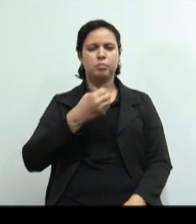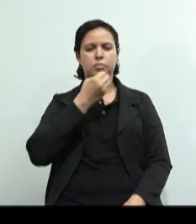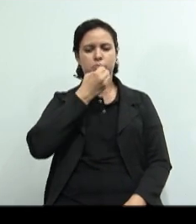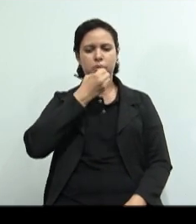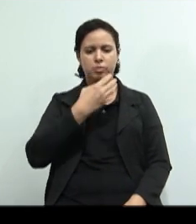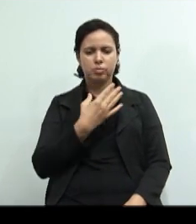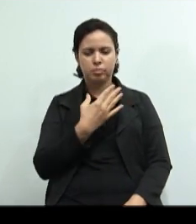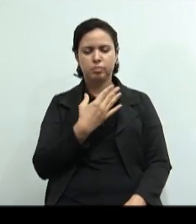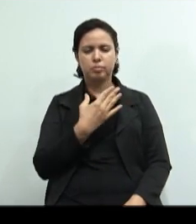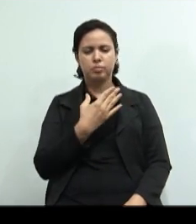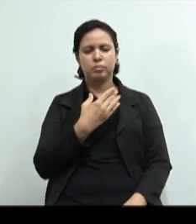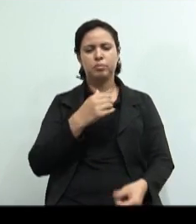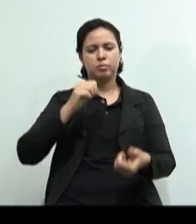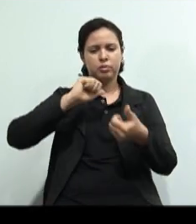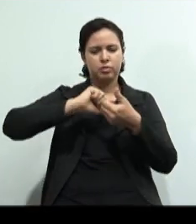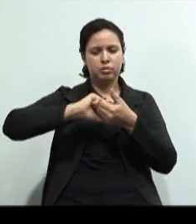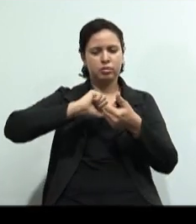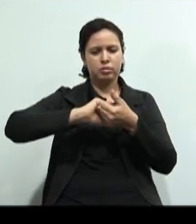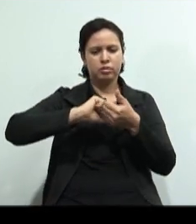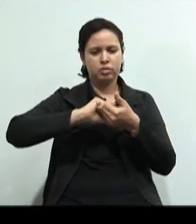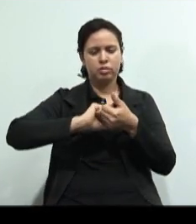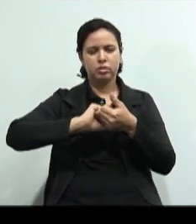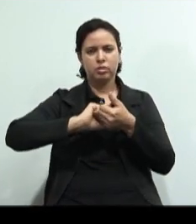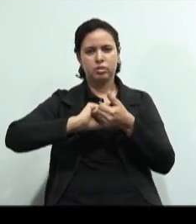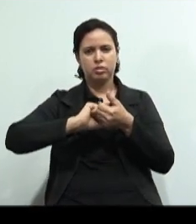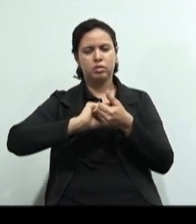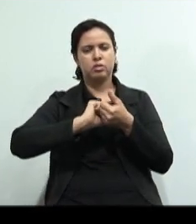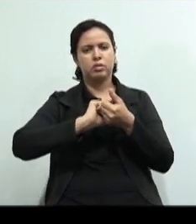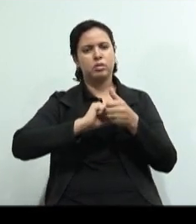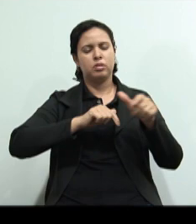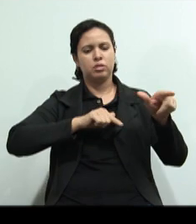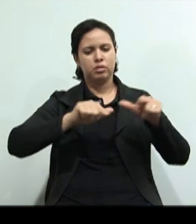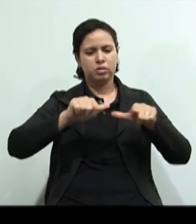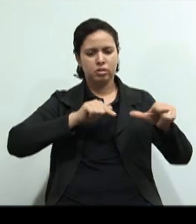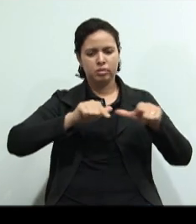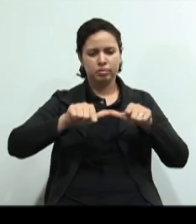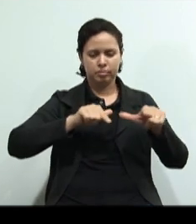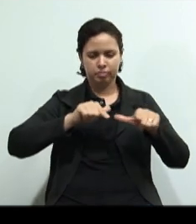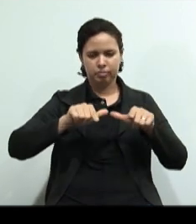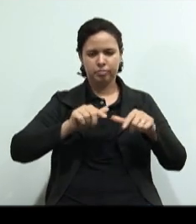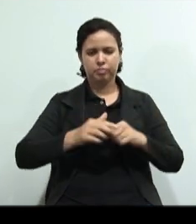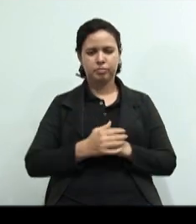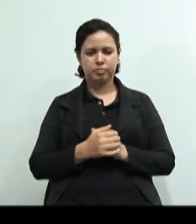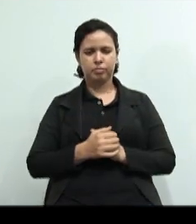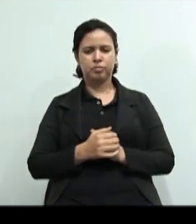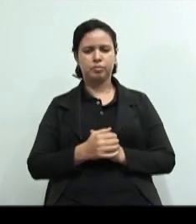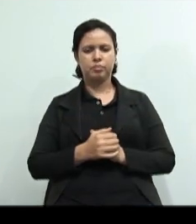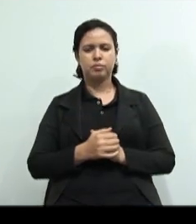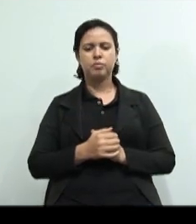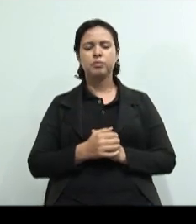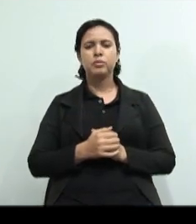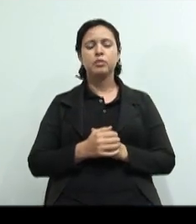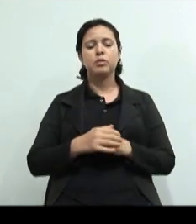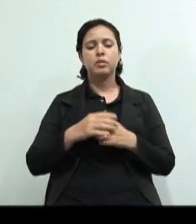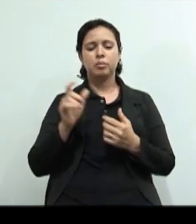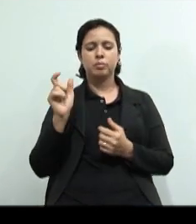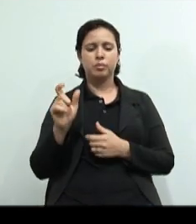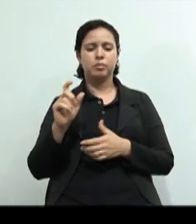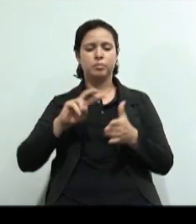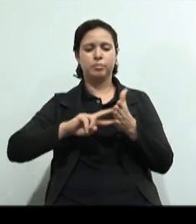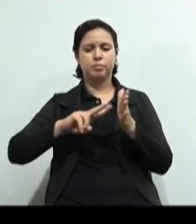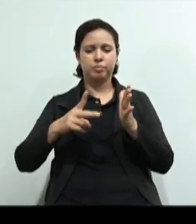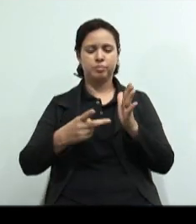organizacional e também qualidade nas relações de trabalho. Seiketsu